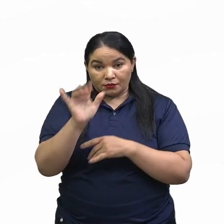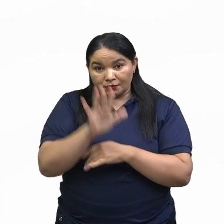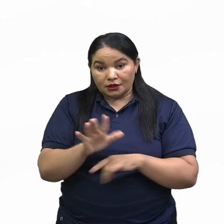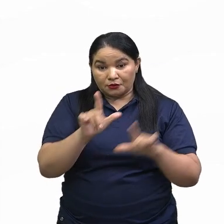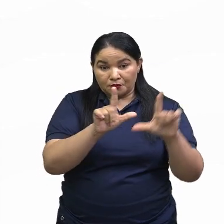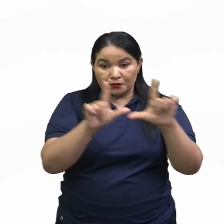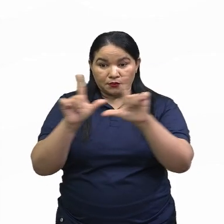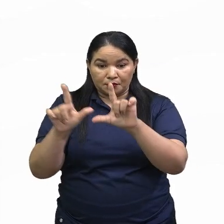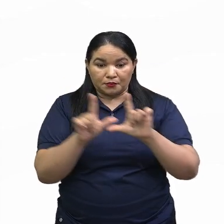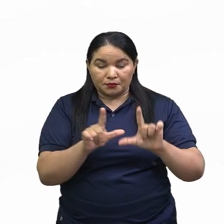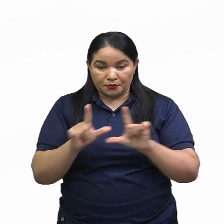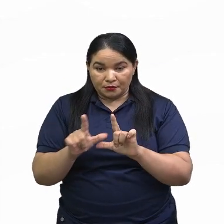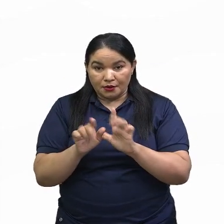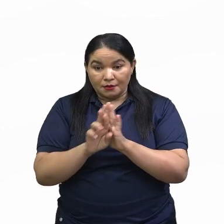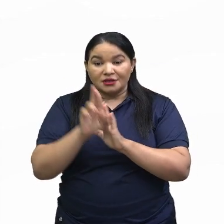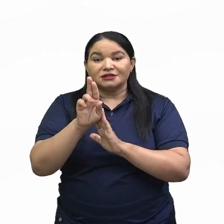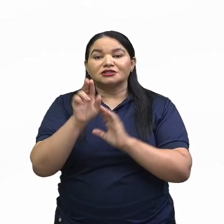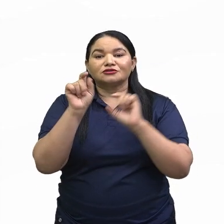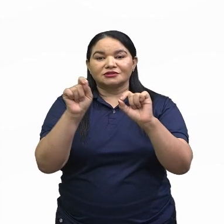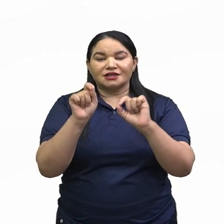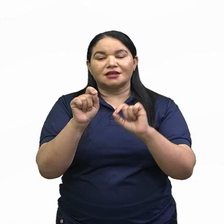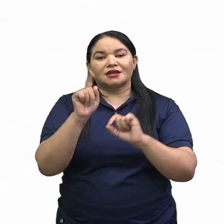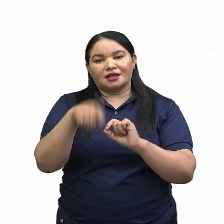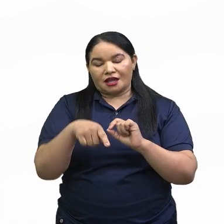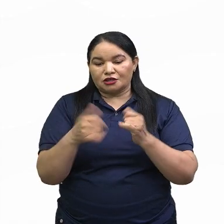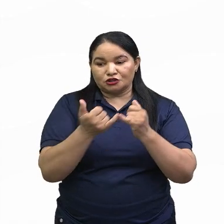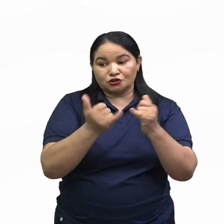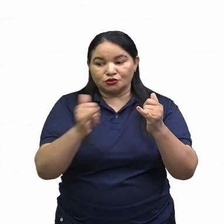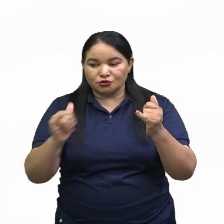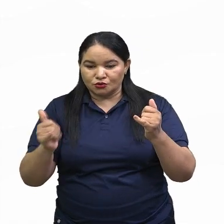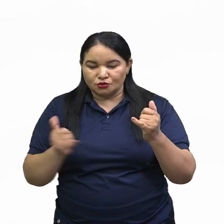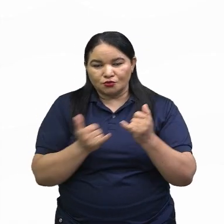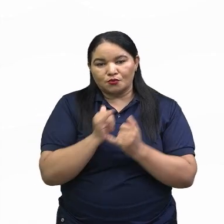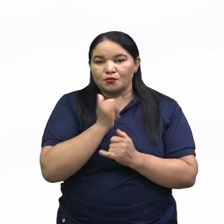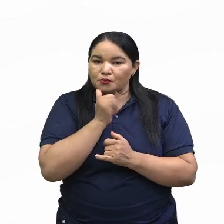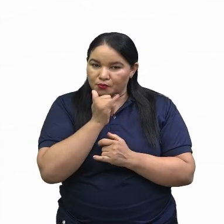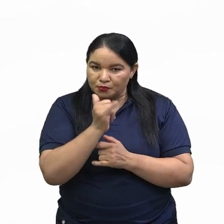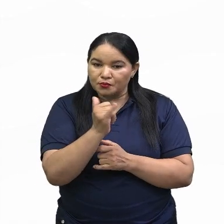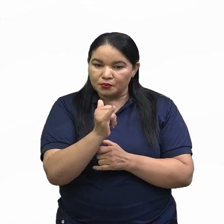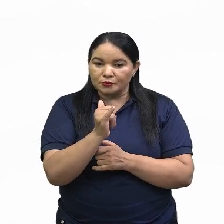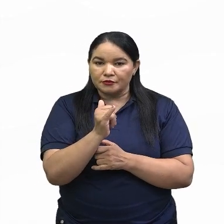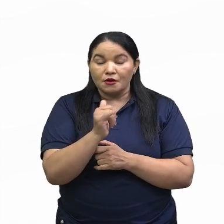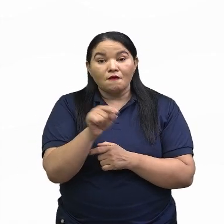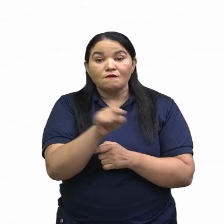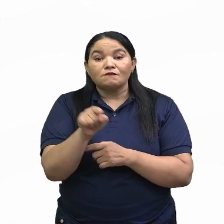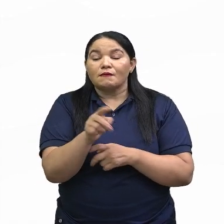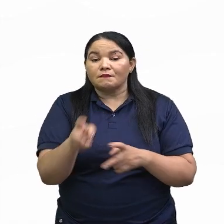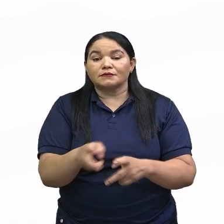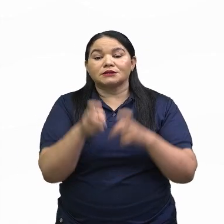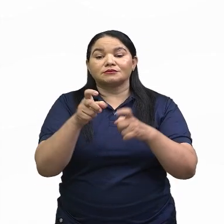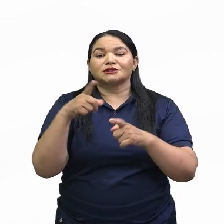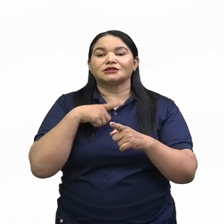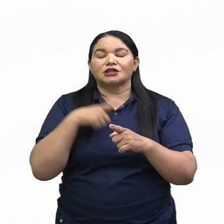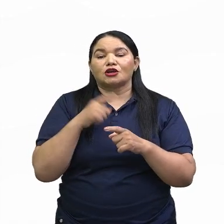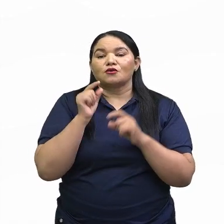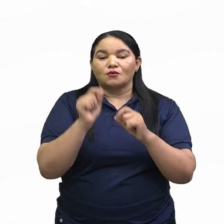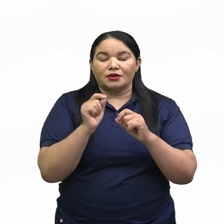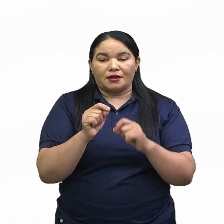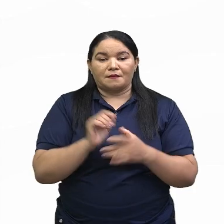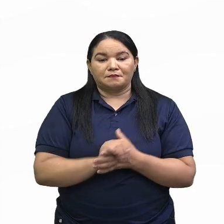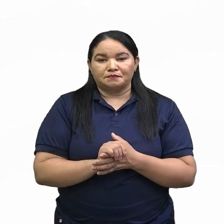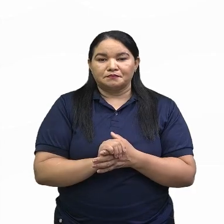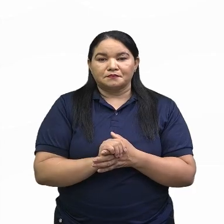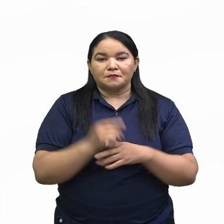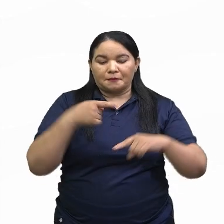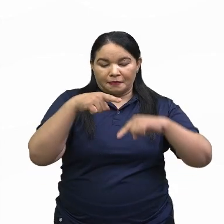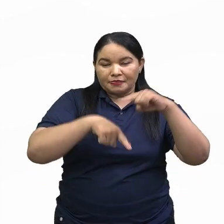circuitos elétricos. No simples fato de você perceber que existem aí os componentes